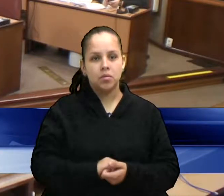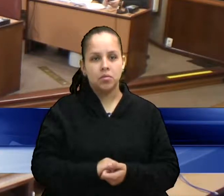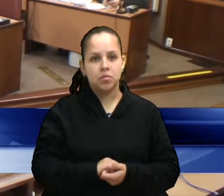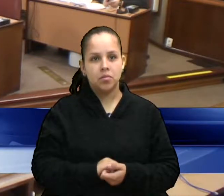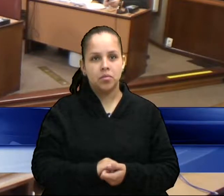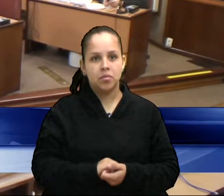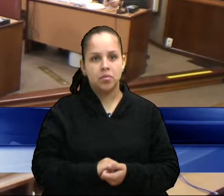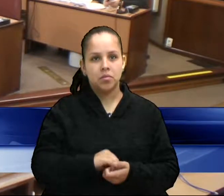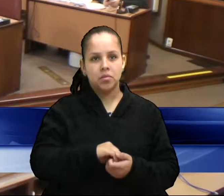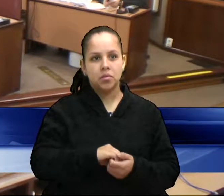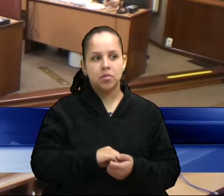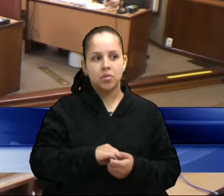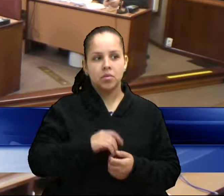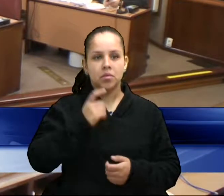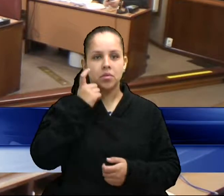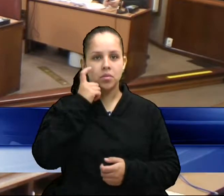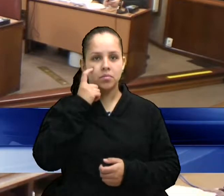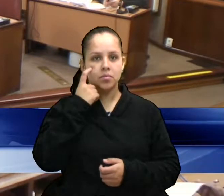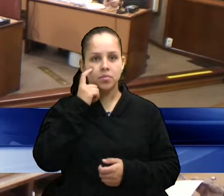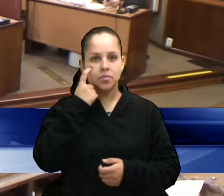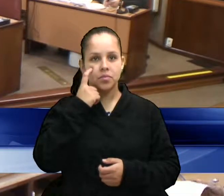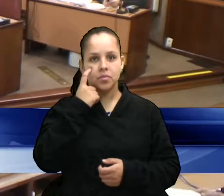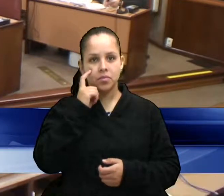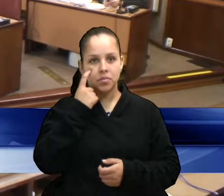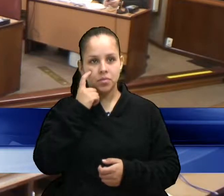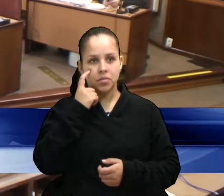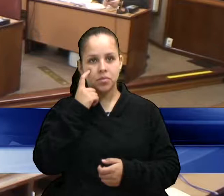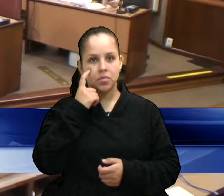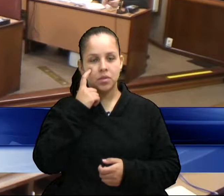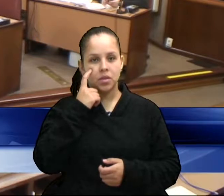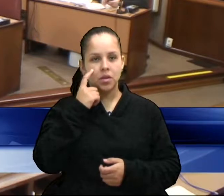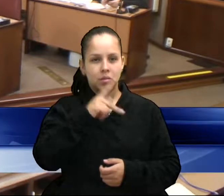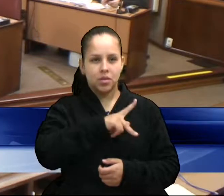o Cassiano Fontana, presidente da